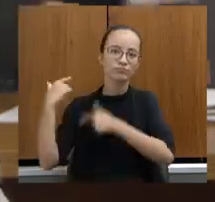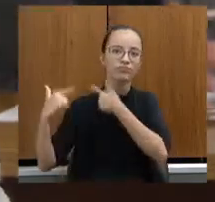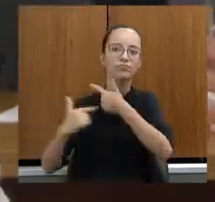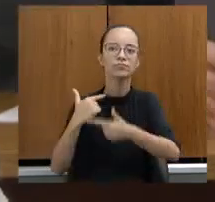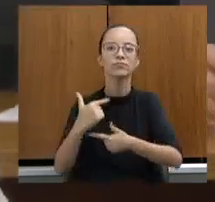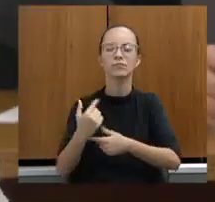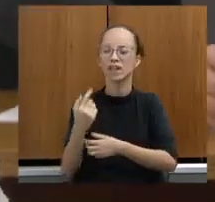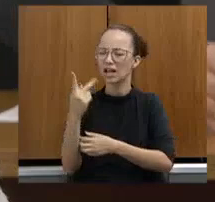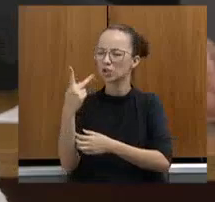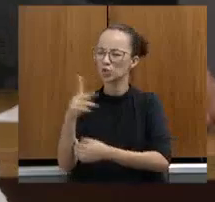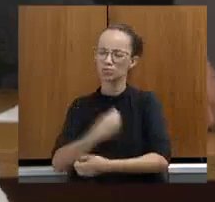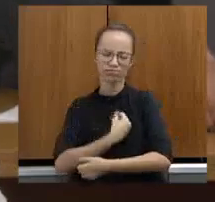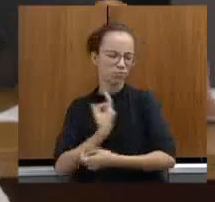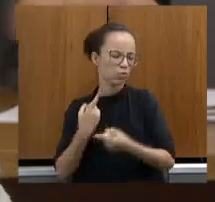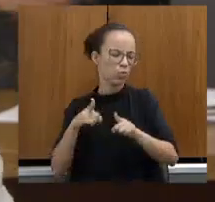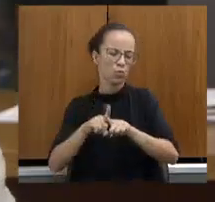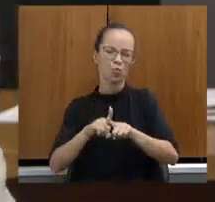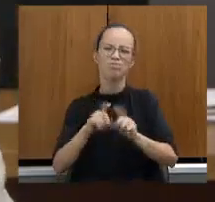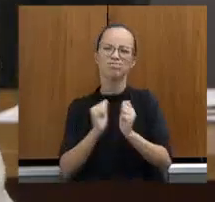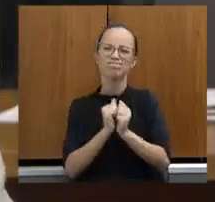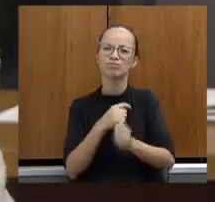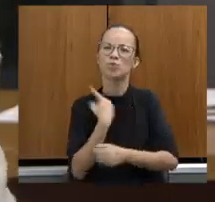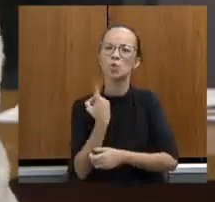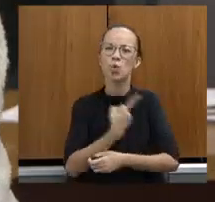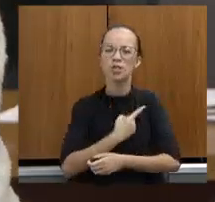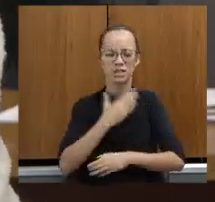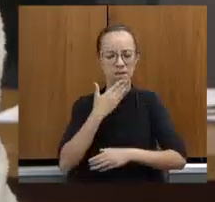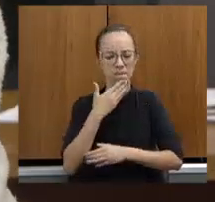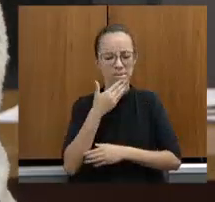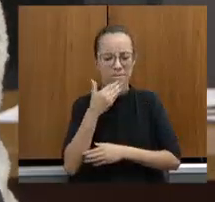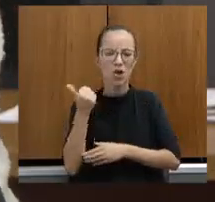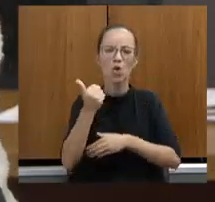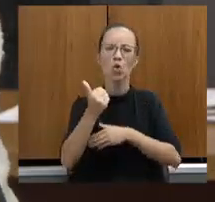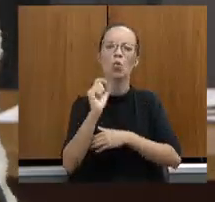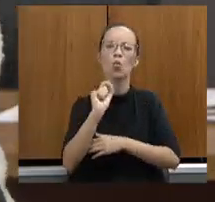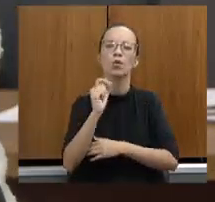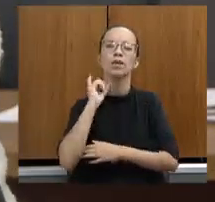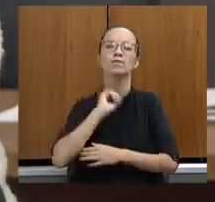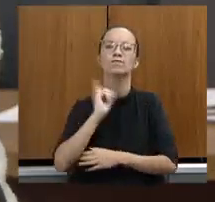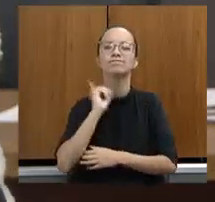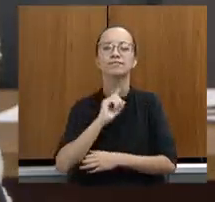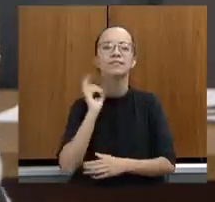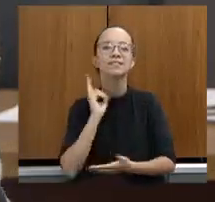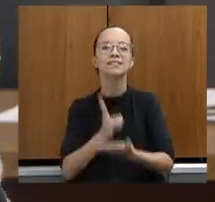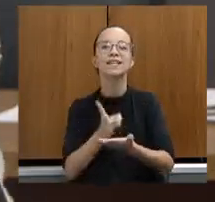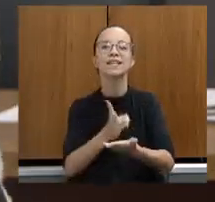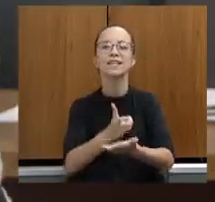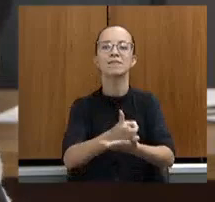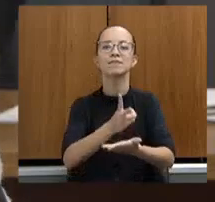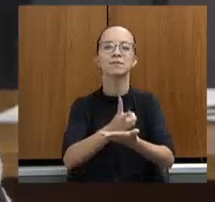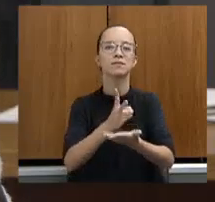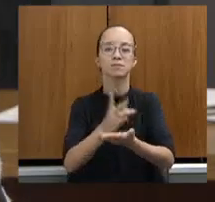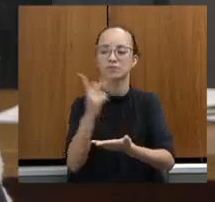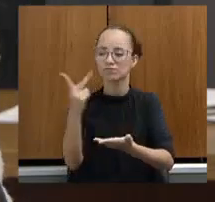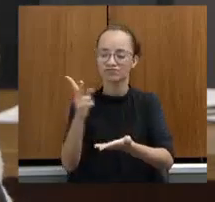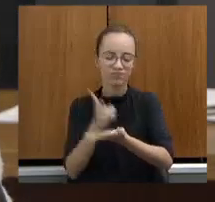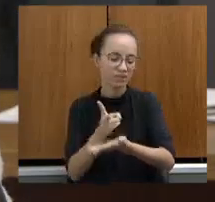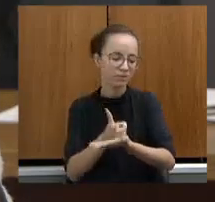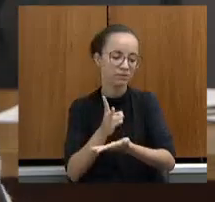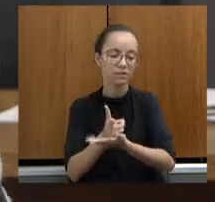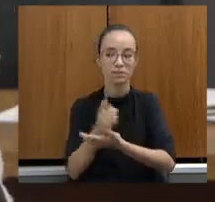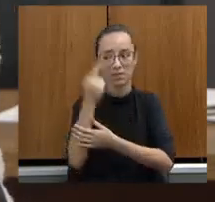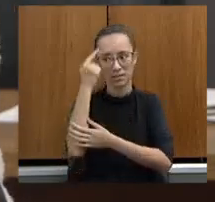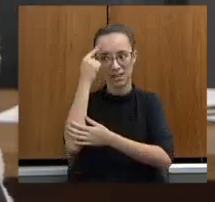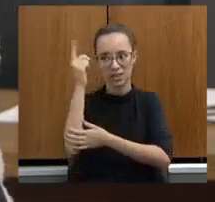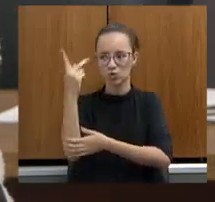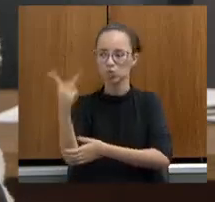Nossa para ajudar a melhorar a minas e foi sempre sempre sempre atuando com as melhores intenções